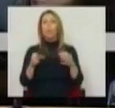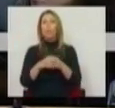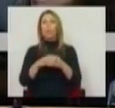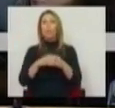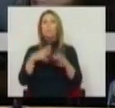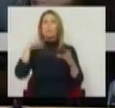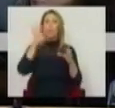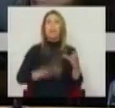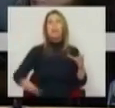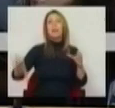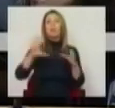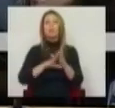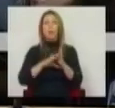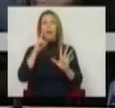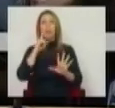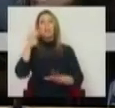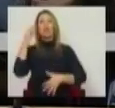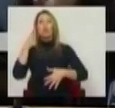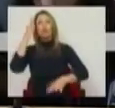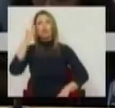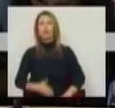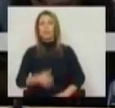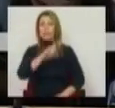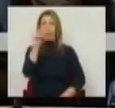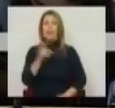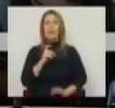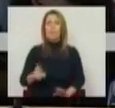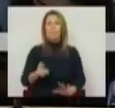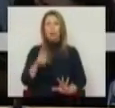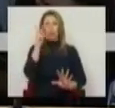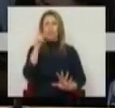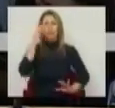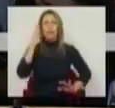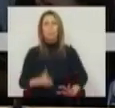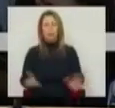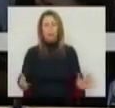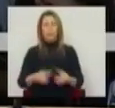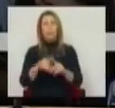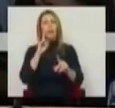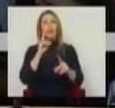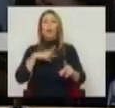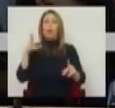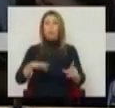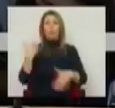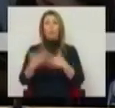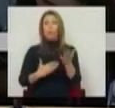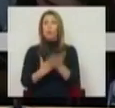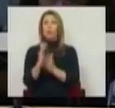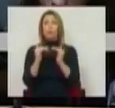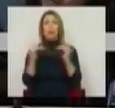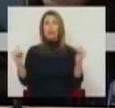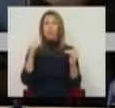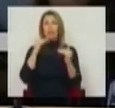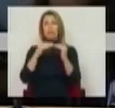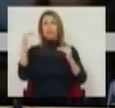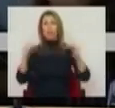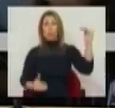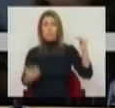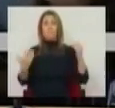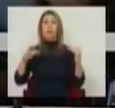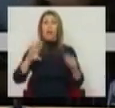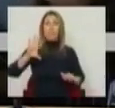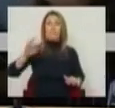de Justiça e Paz. Portugal continua a ser um dos países da Europa com maior pobreza e com maiores níveis de desigualdade. No nosso país